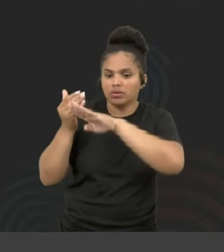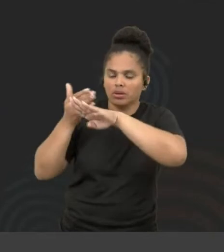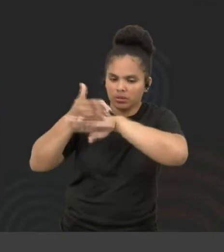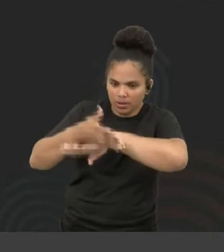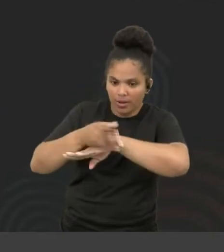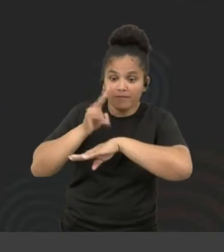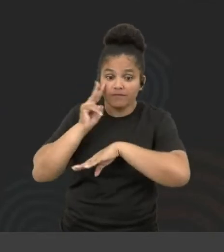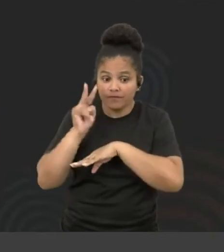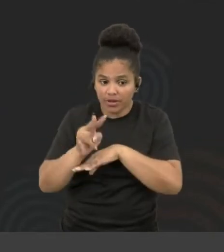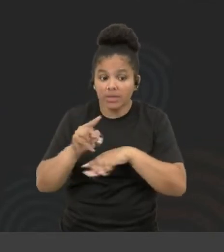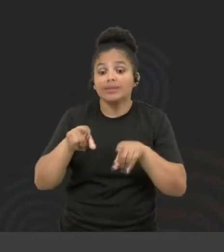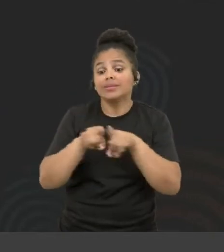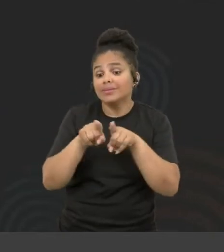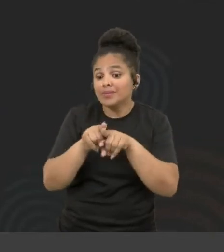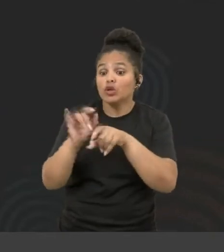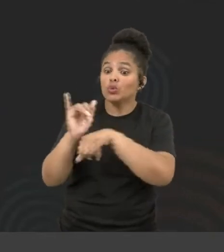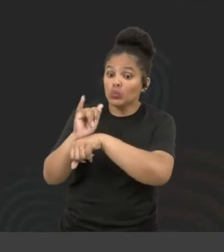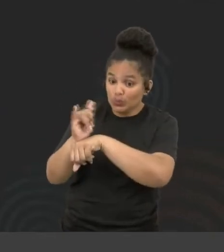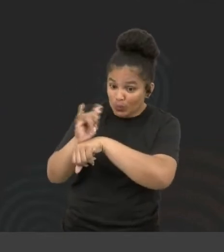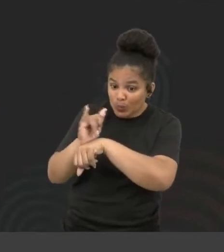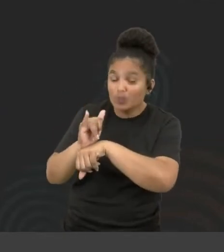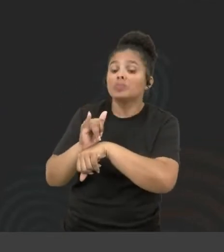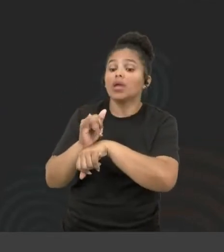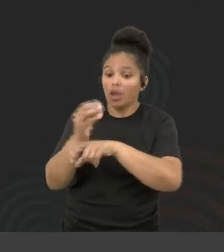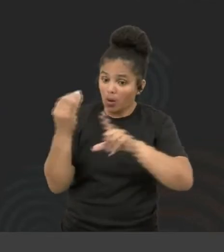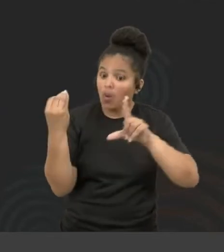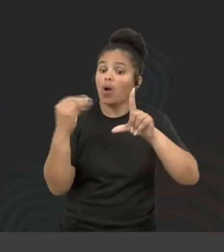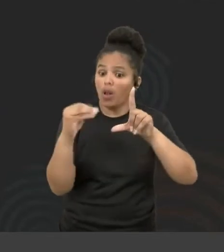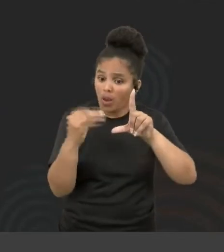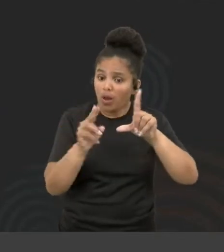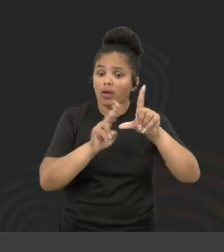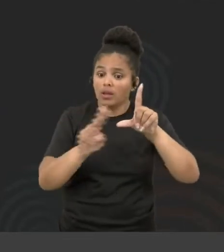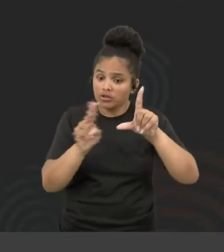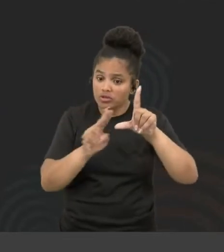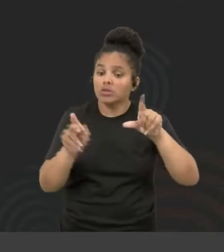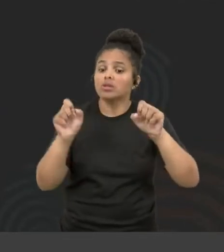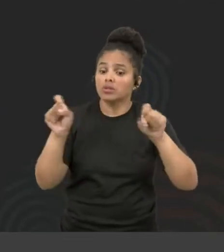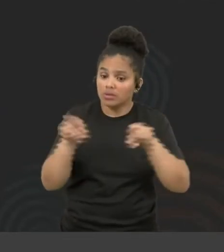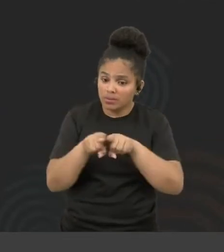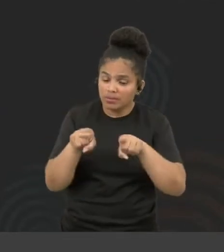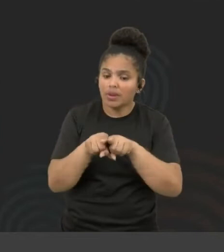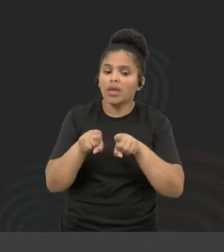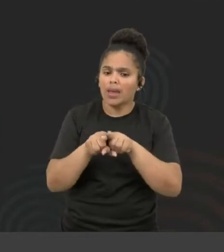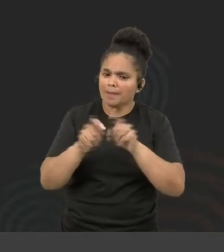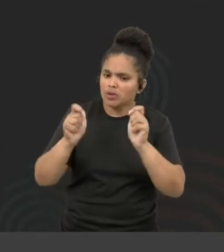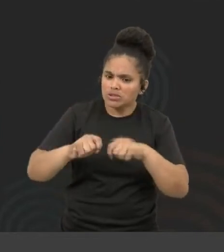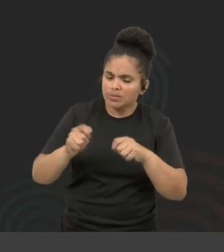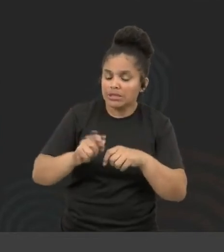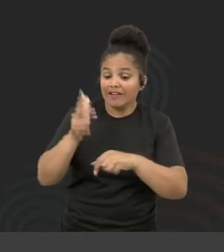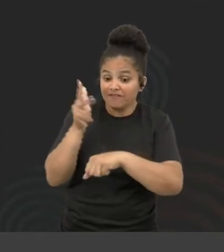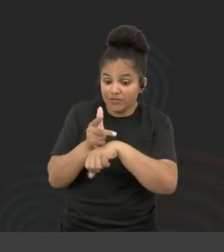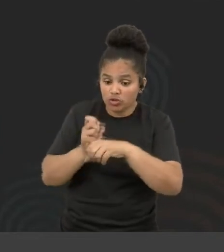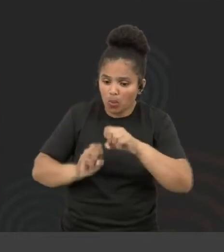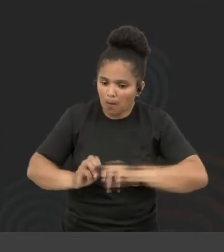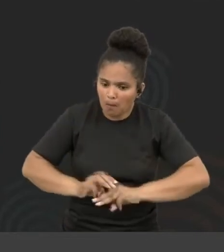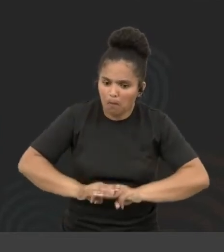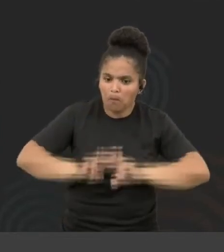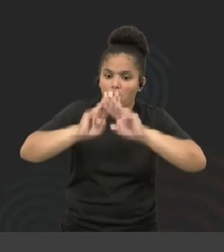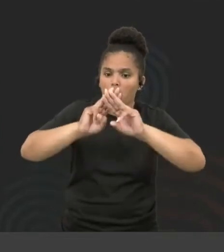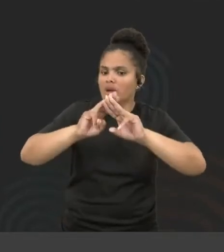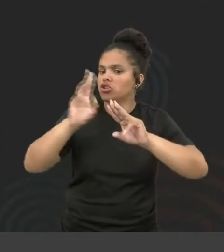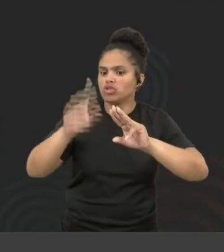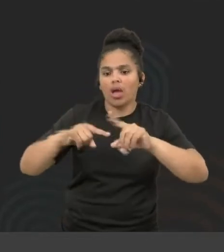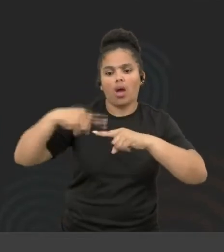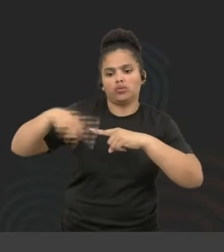e até o próprio YouTube. O YouTube também faz isso, ele possibilita que você suba um vídeo e ele gera as legendas